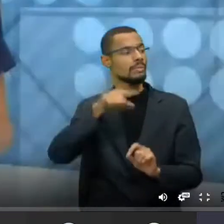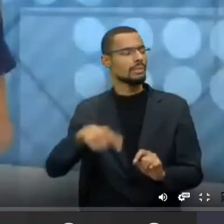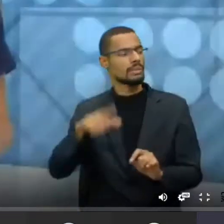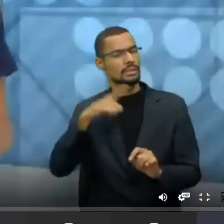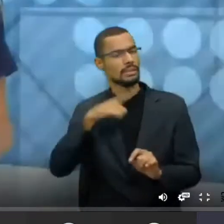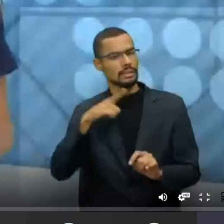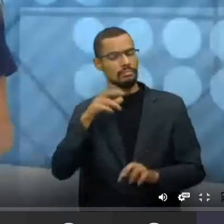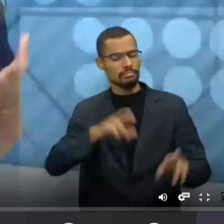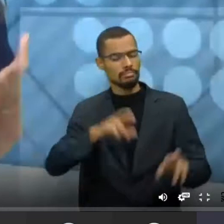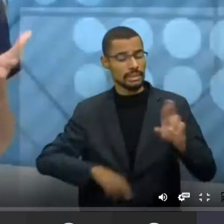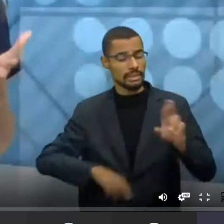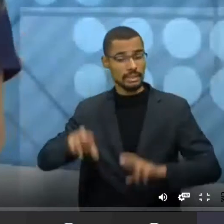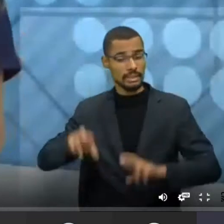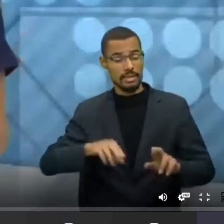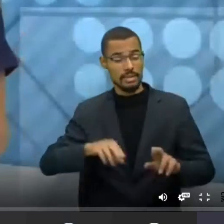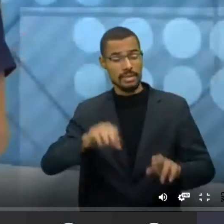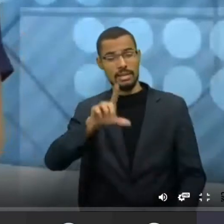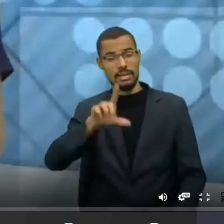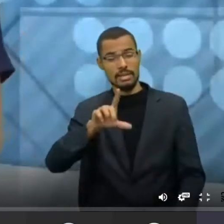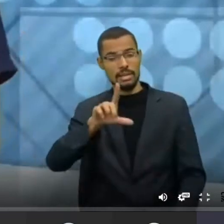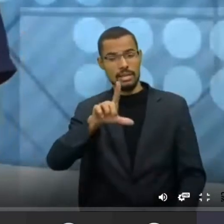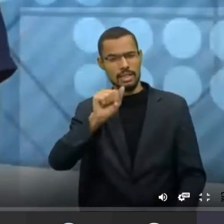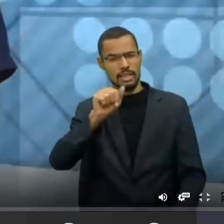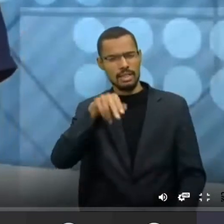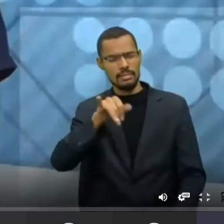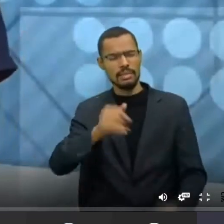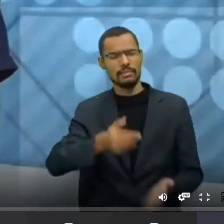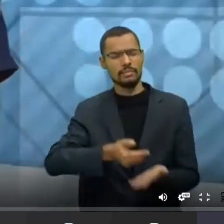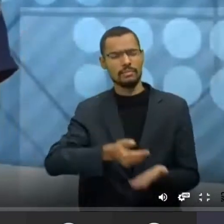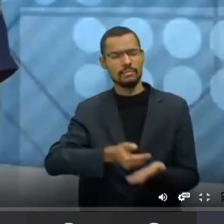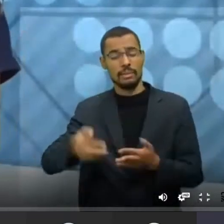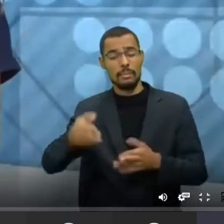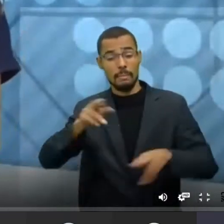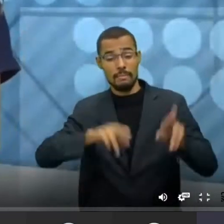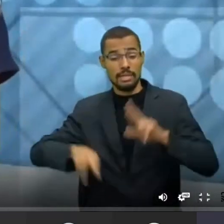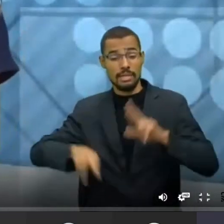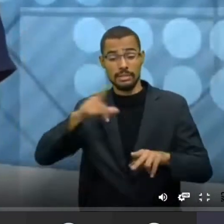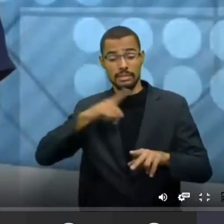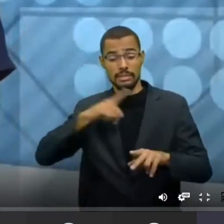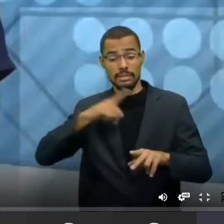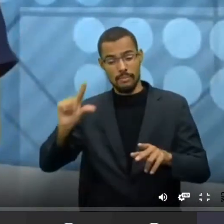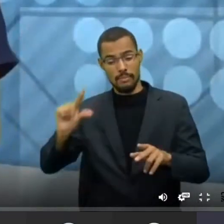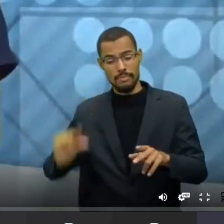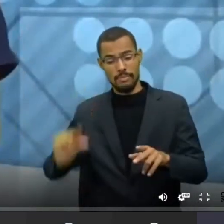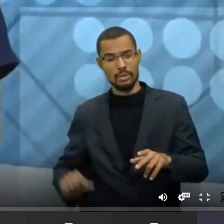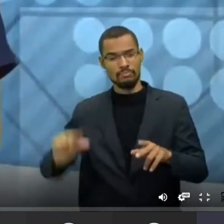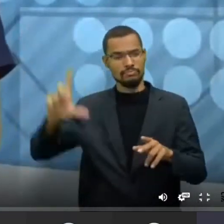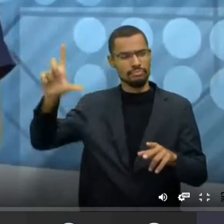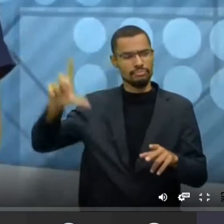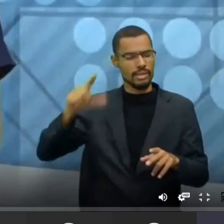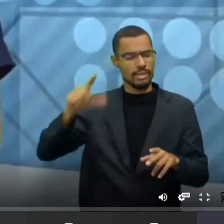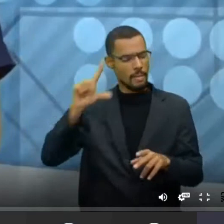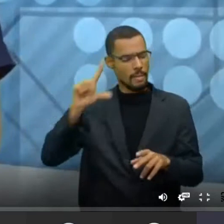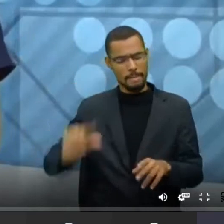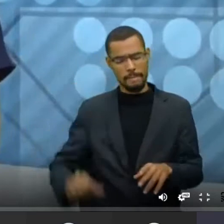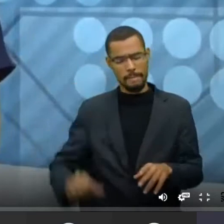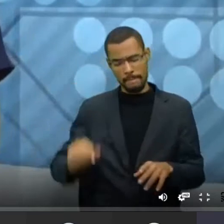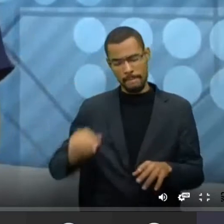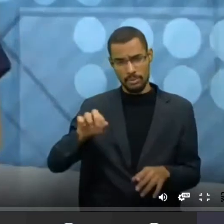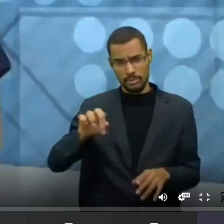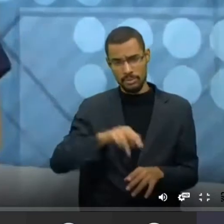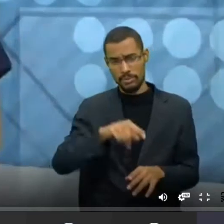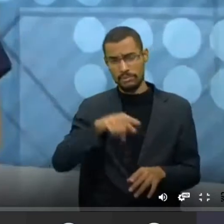forem observar as lâminas, vocês sempre iniciam a observação do menor aumento. Então, no menor aumento, vocês